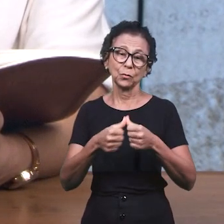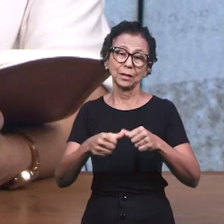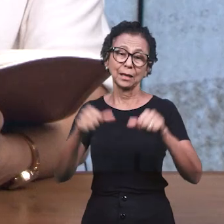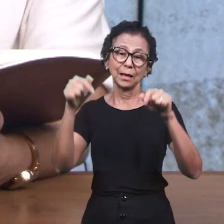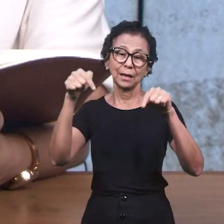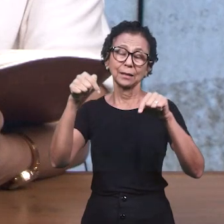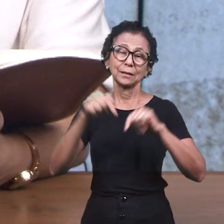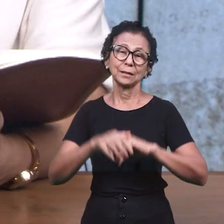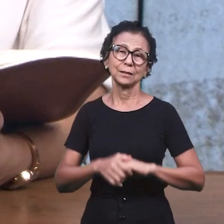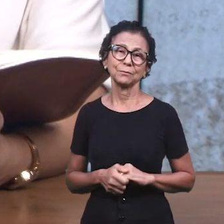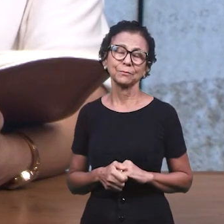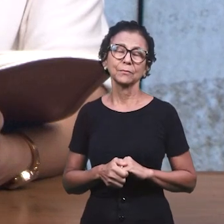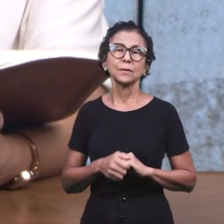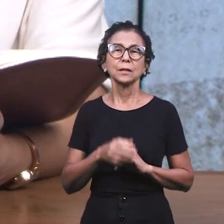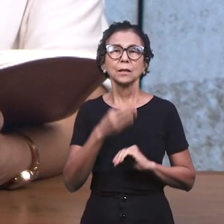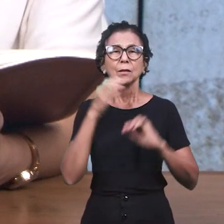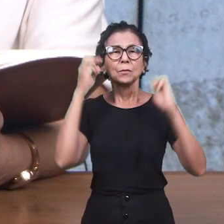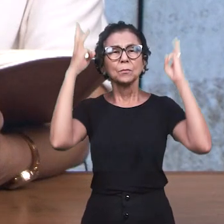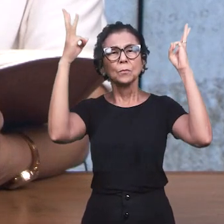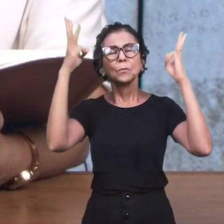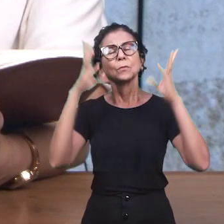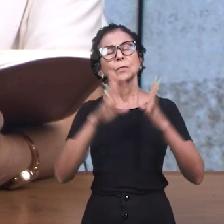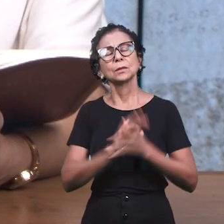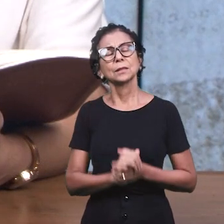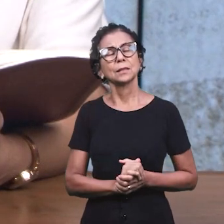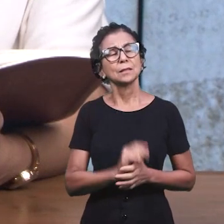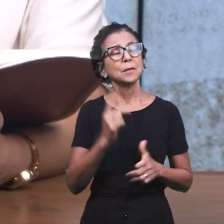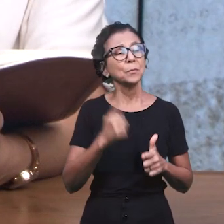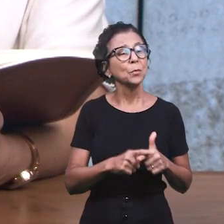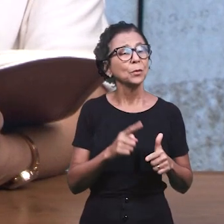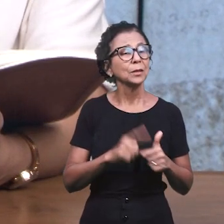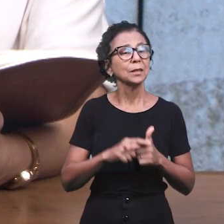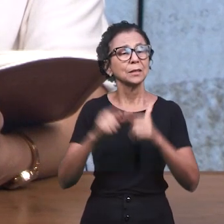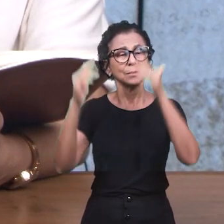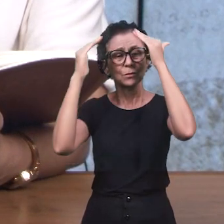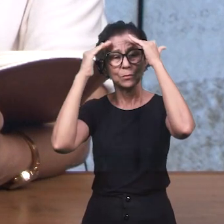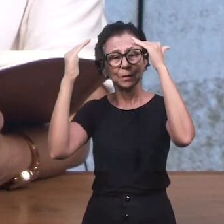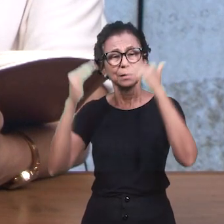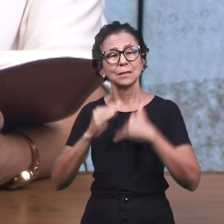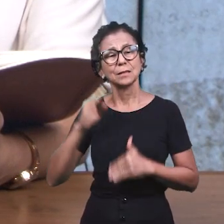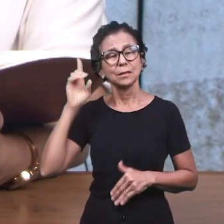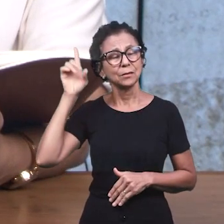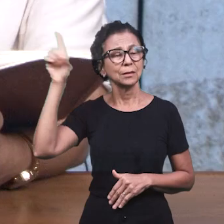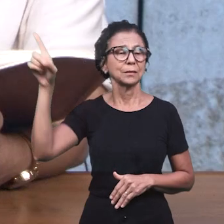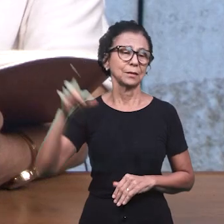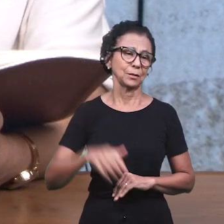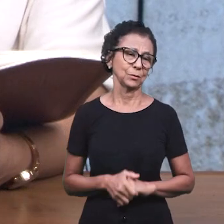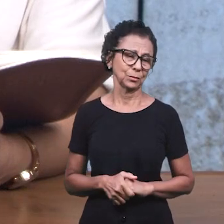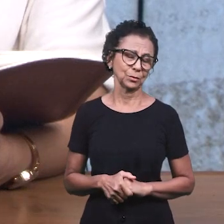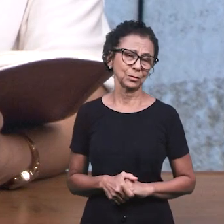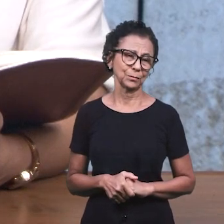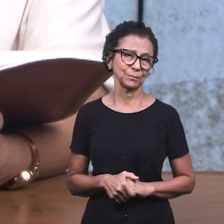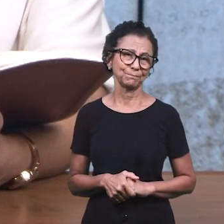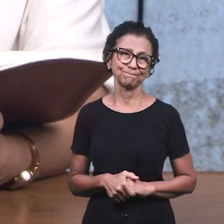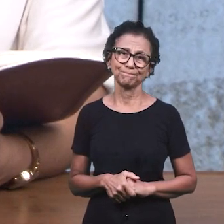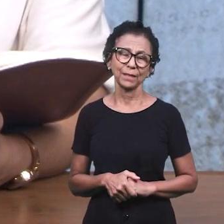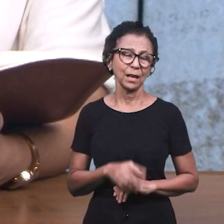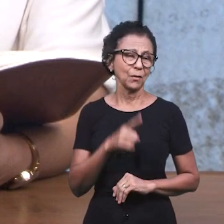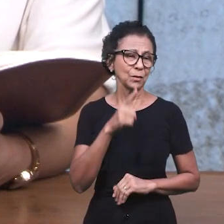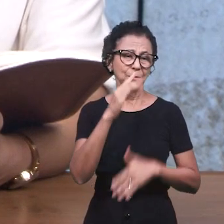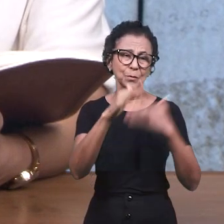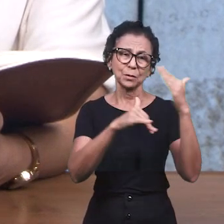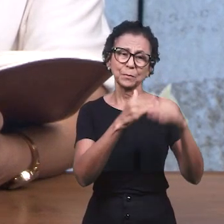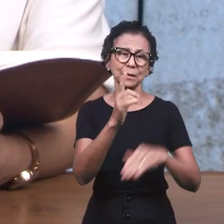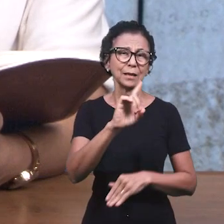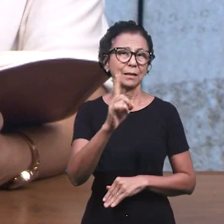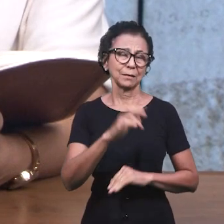que quebrantais o mandado do Senhor? Pois isso não prosperará. Não subais,